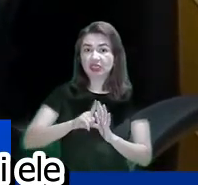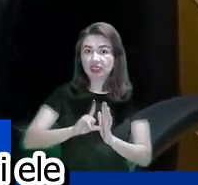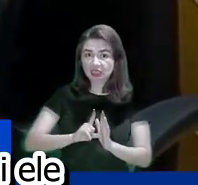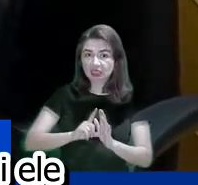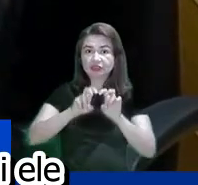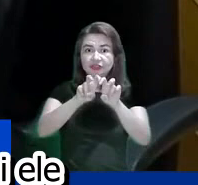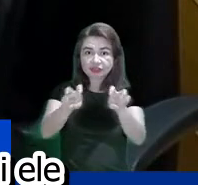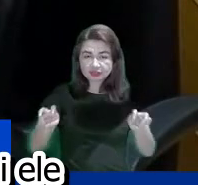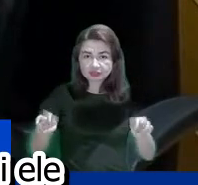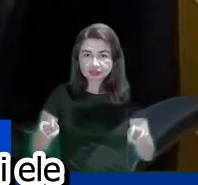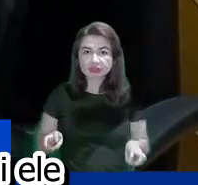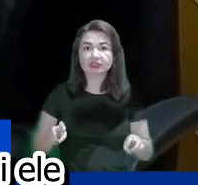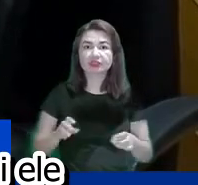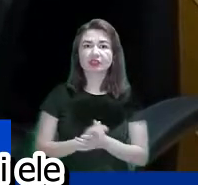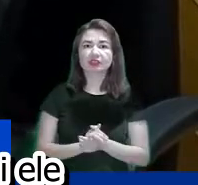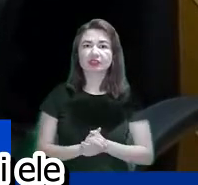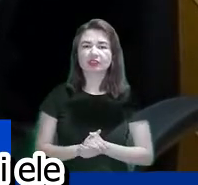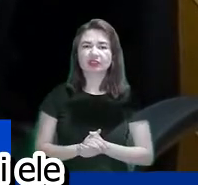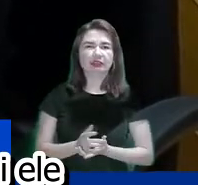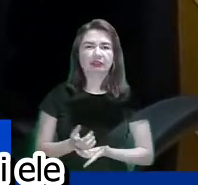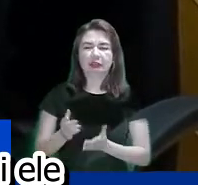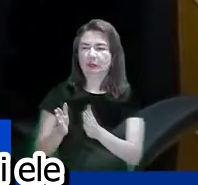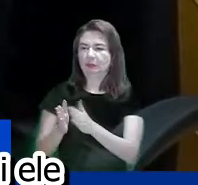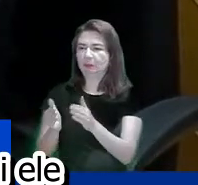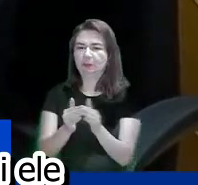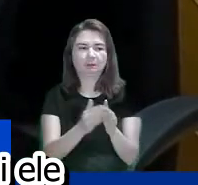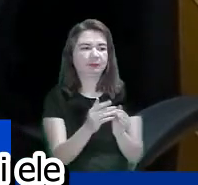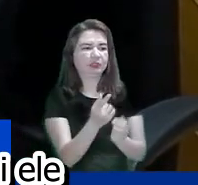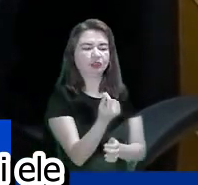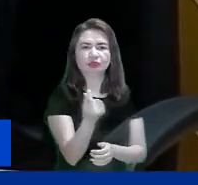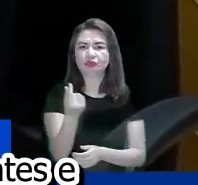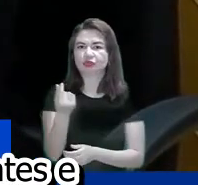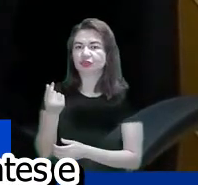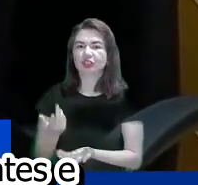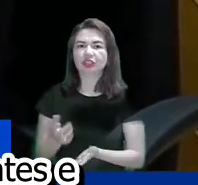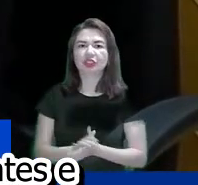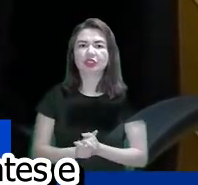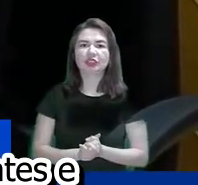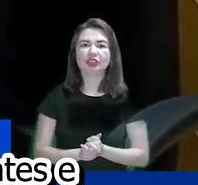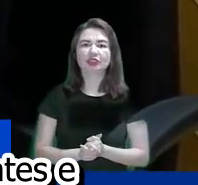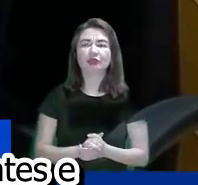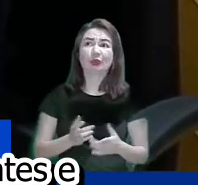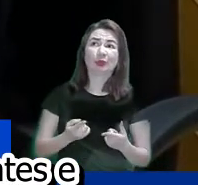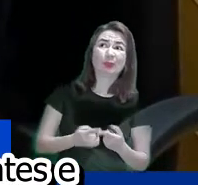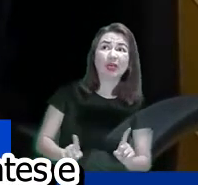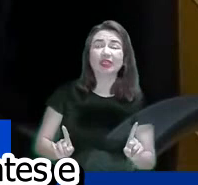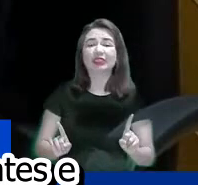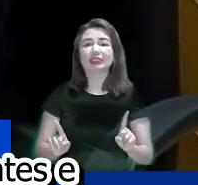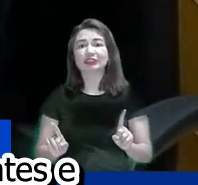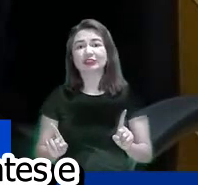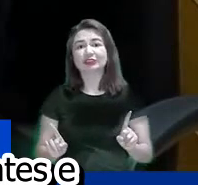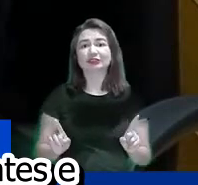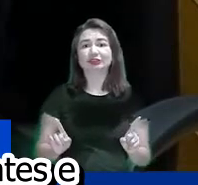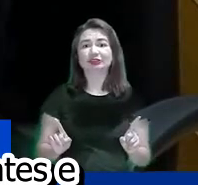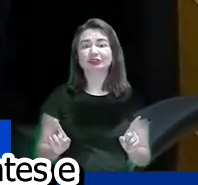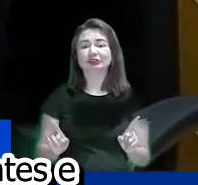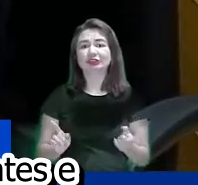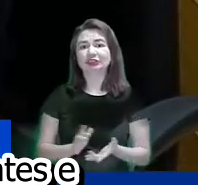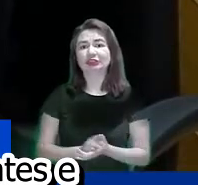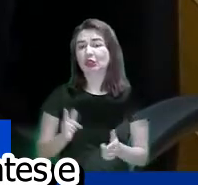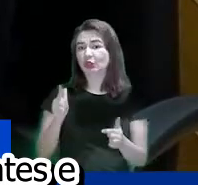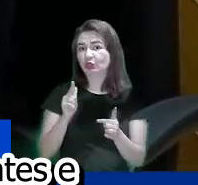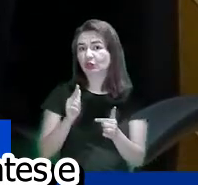estava angariando doações, mas eu, sinceramente, eu acho que isso não afeta o julgamento dos embargos,